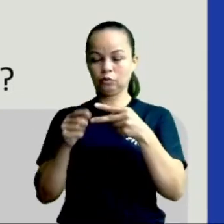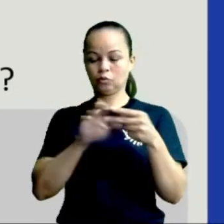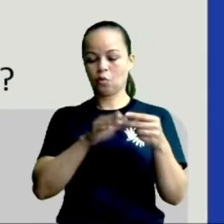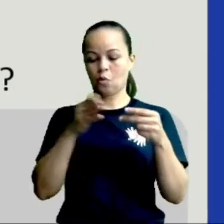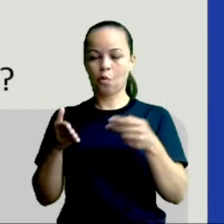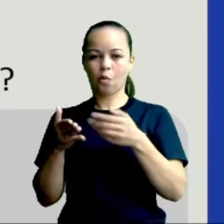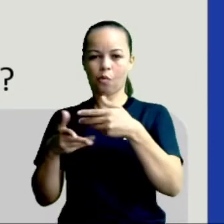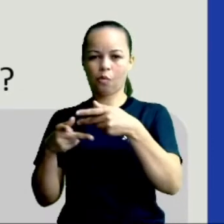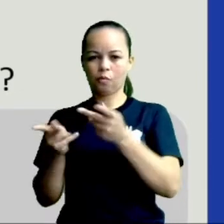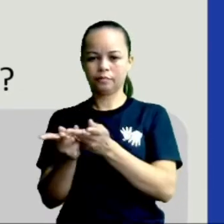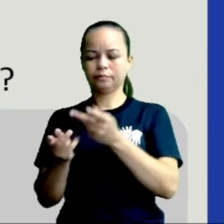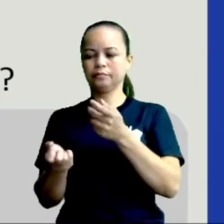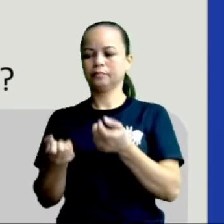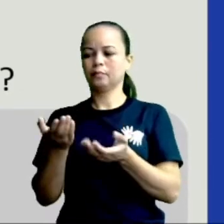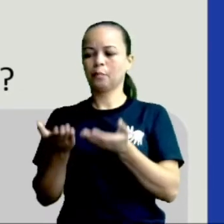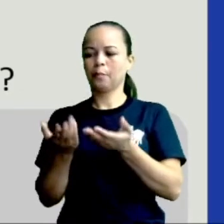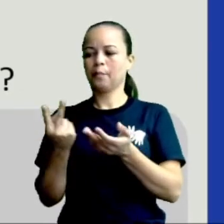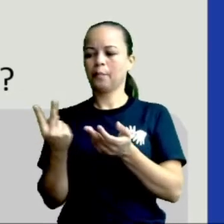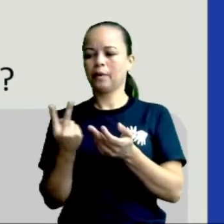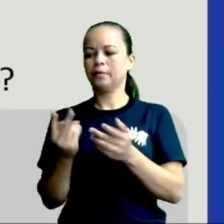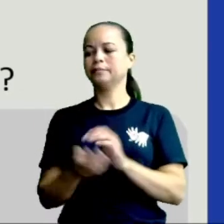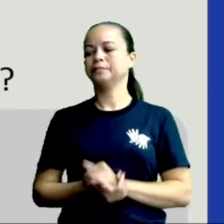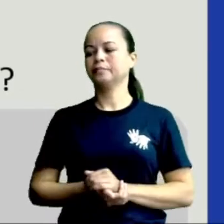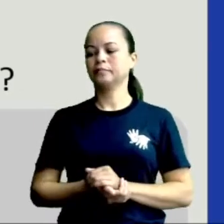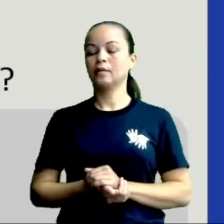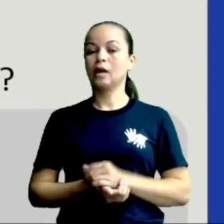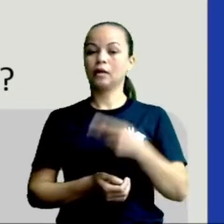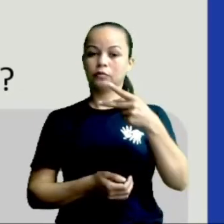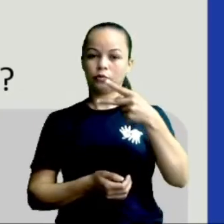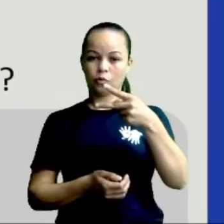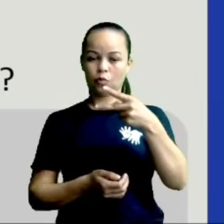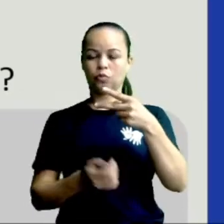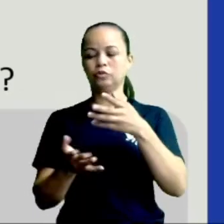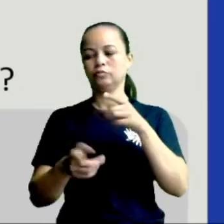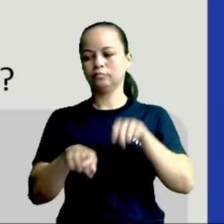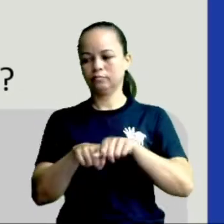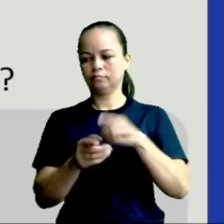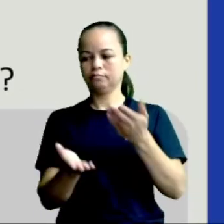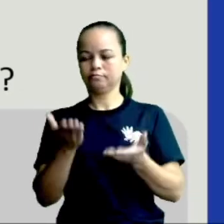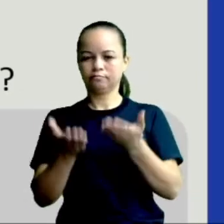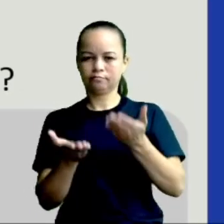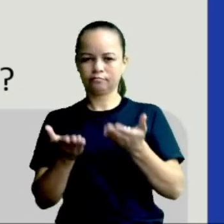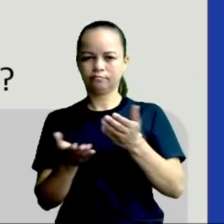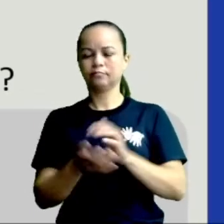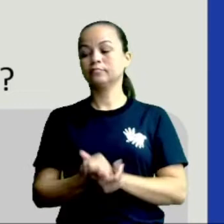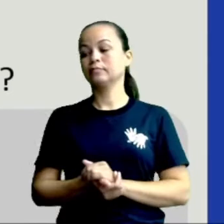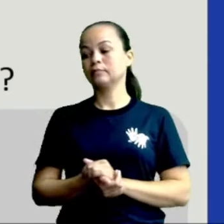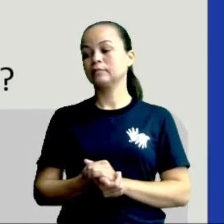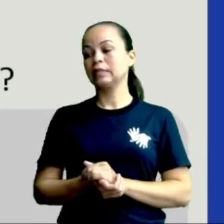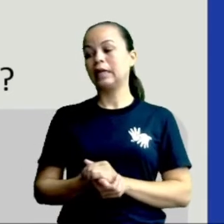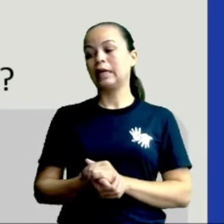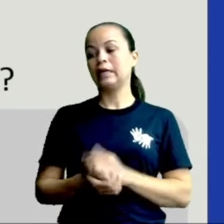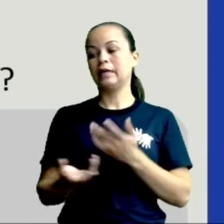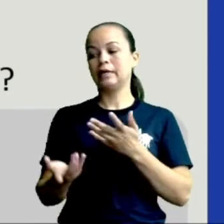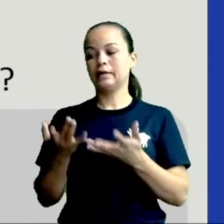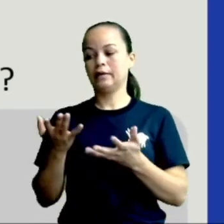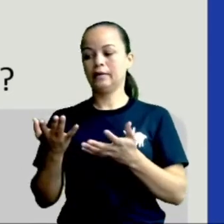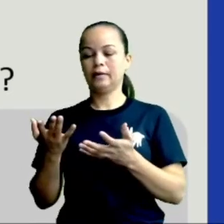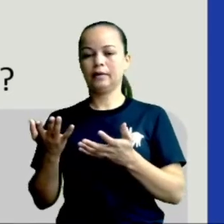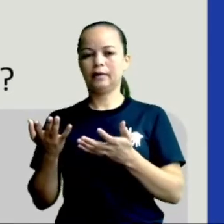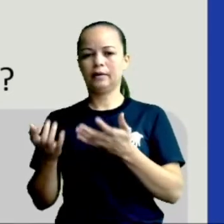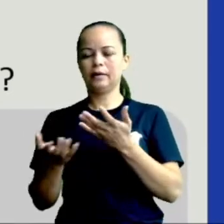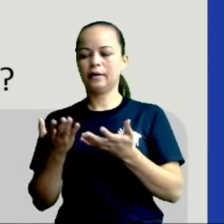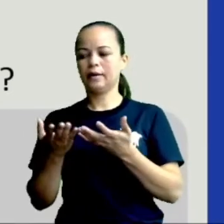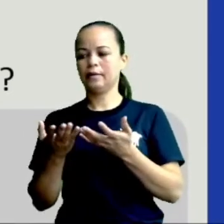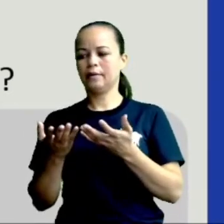pesos a balança dois também mostra que eu tenho um equilíbrio né três objetos das bolinhas verdes em